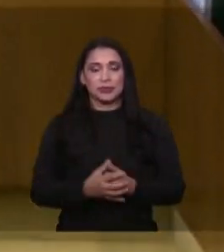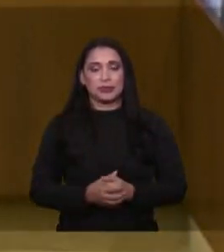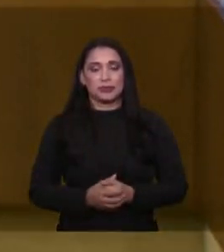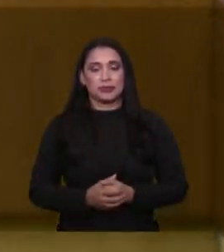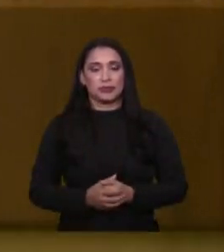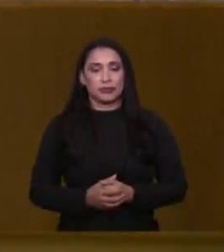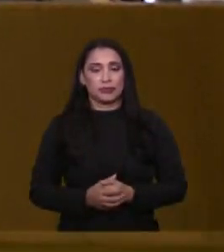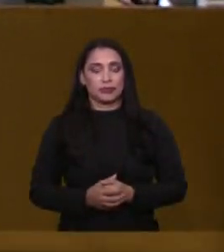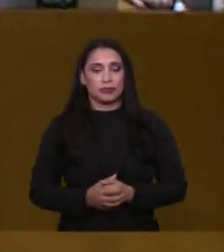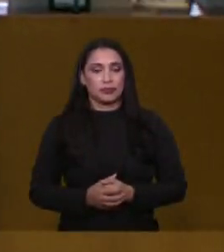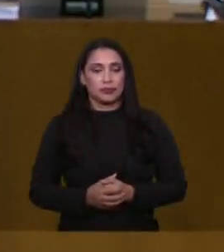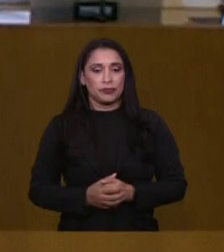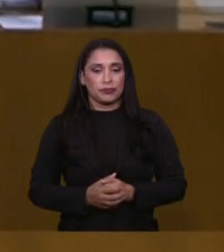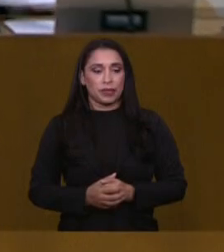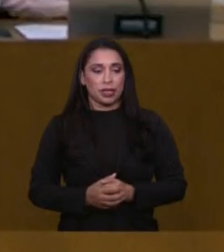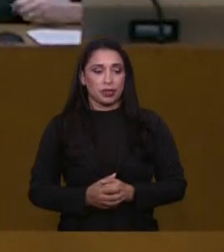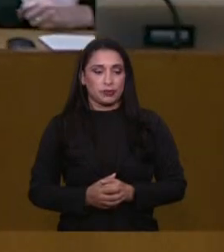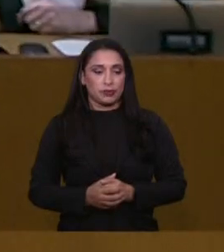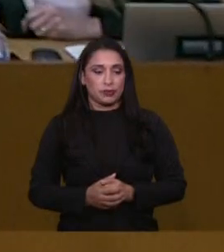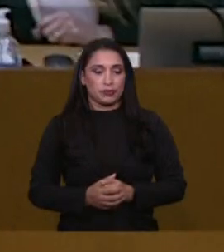Deixa eu ver isso aqui.